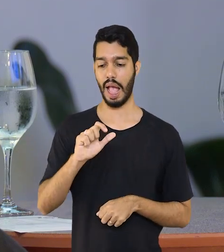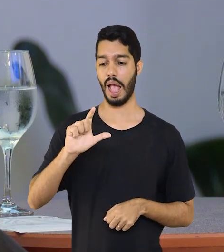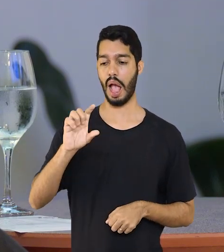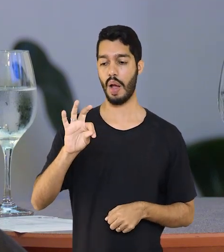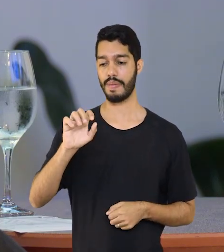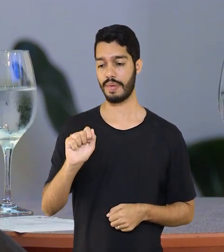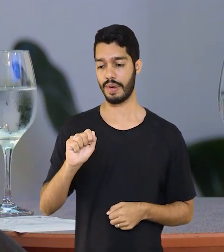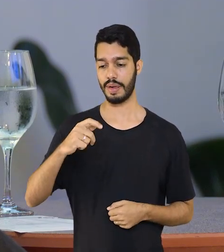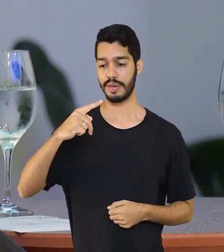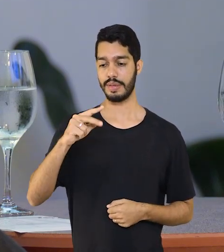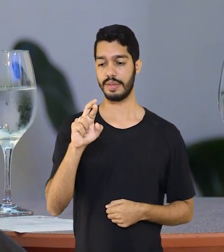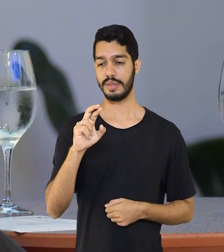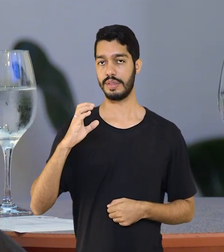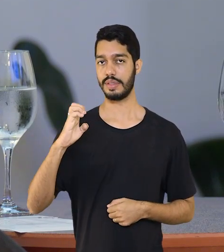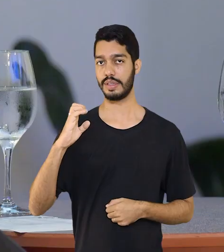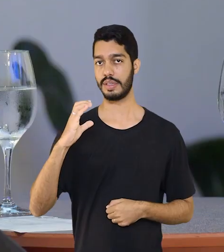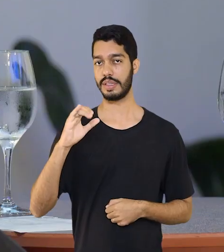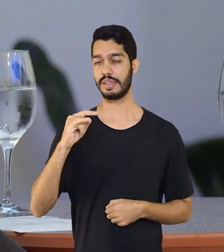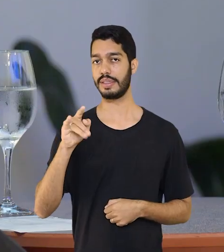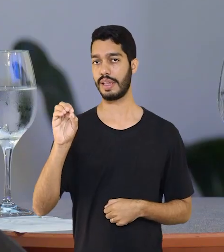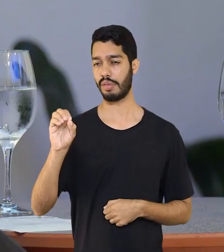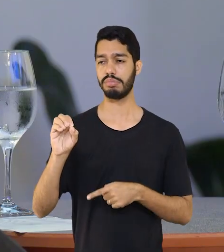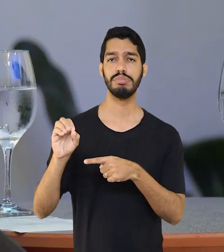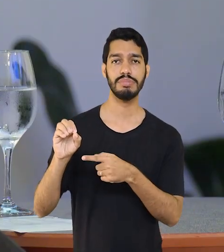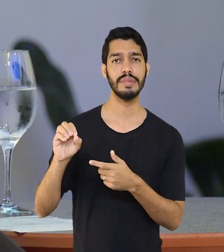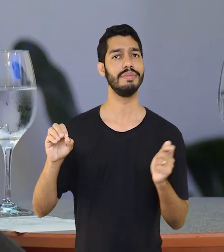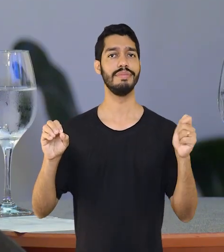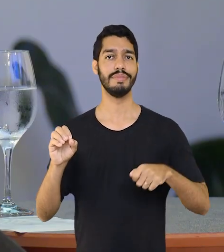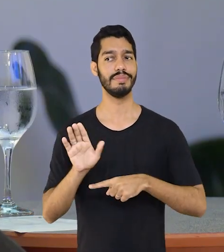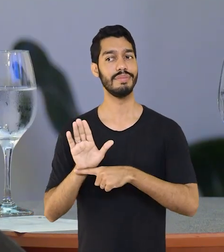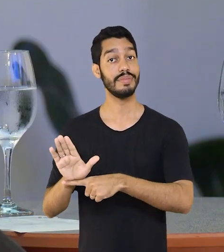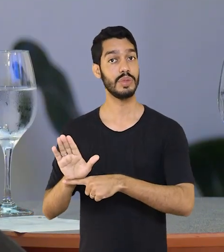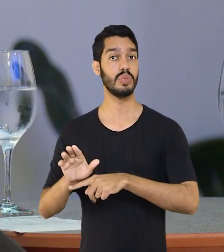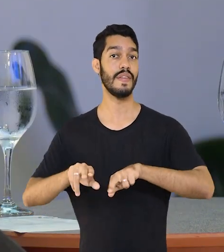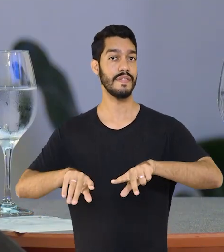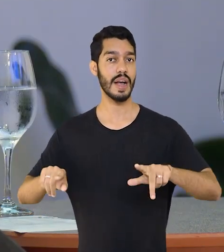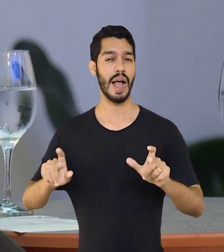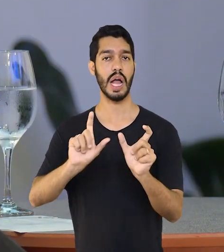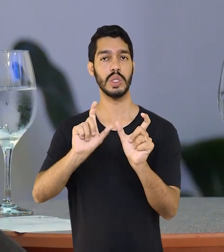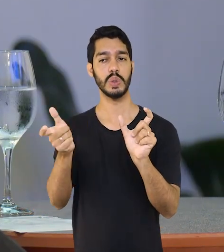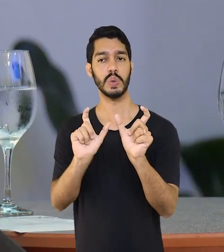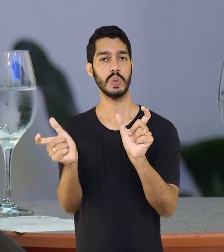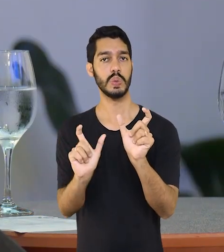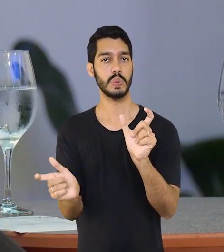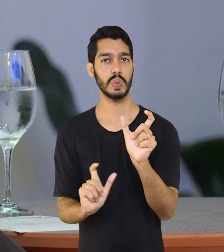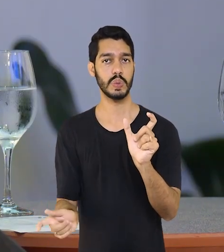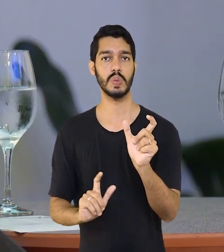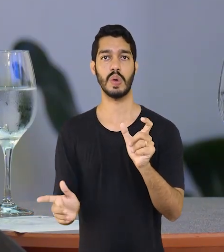só é possível por conta de inúmeras inovações tecnológicas, uso de algoritmos,